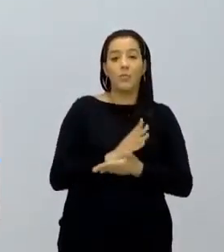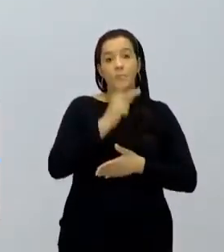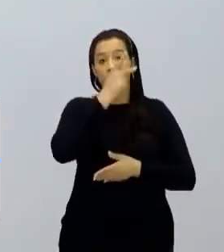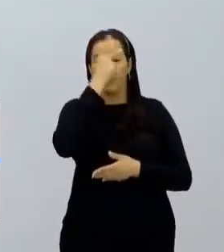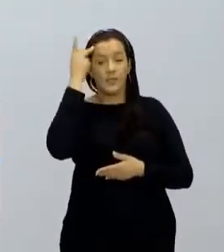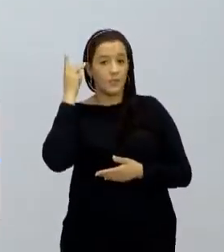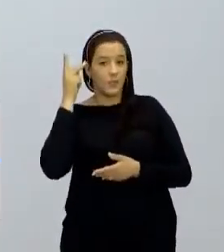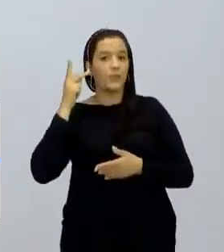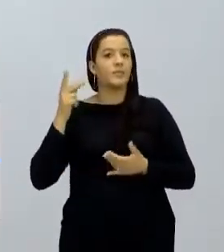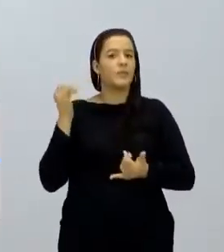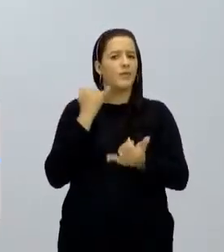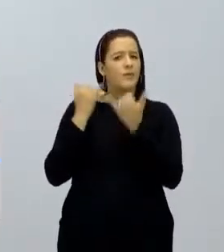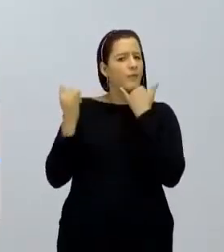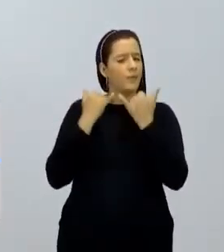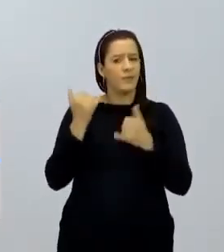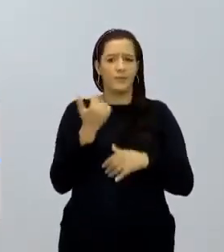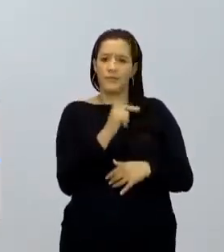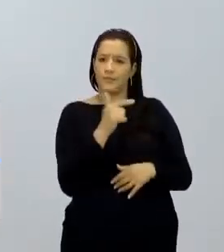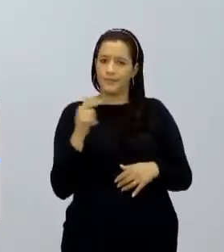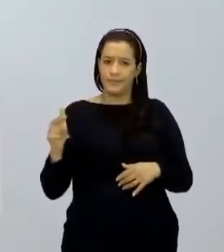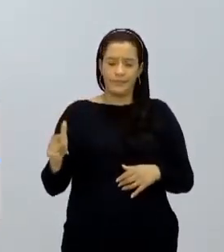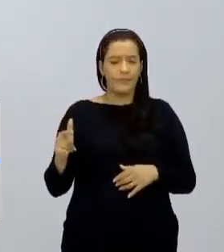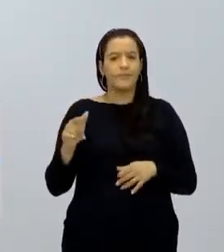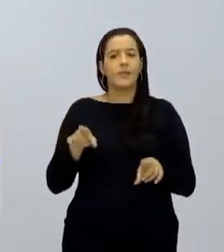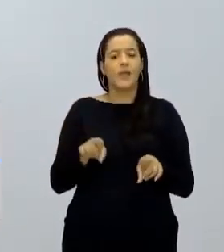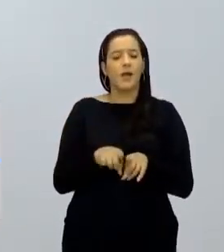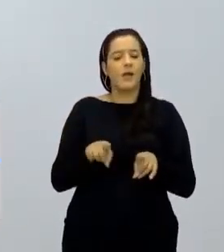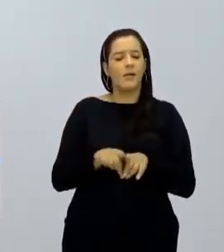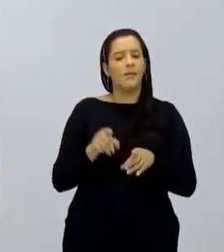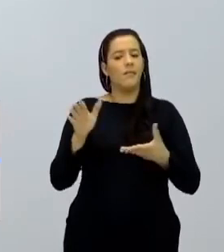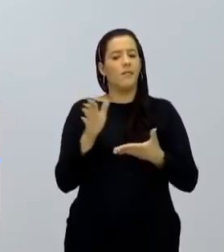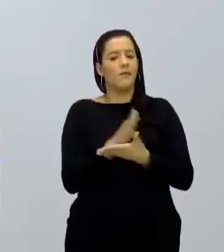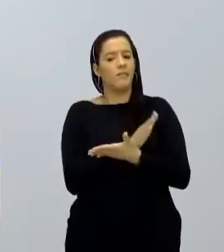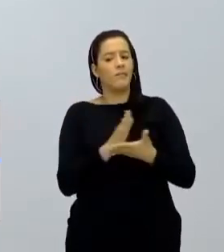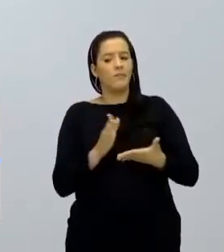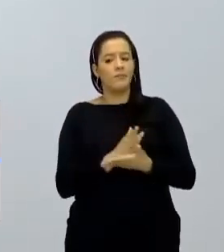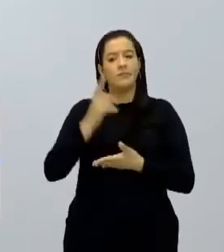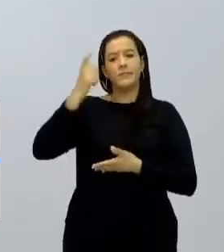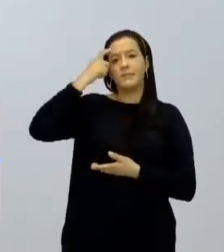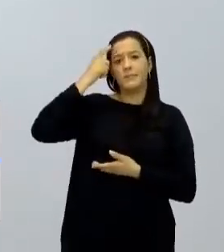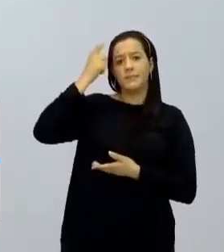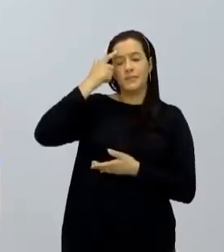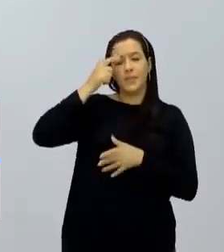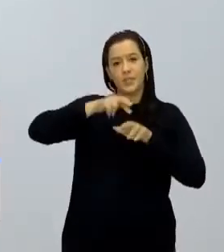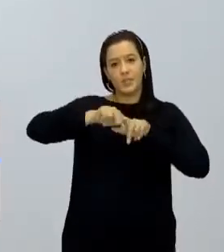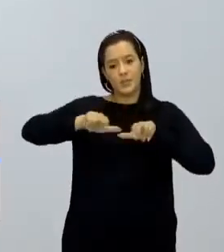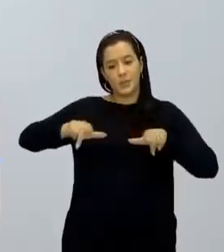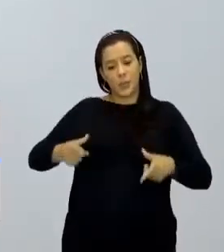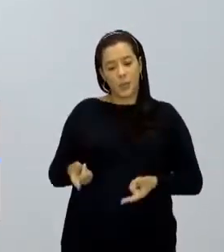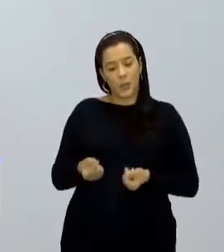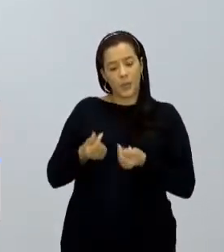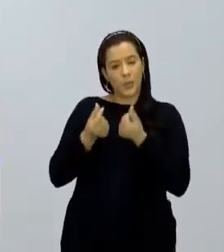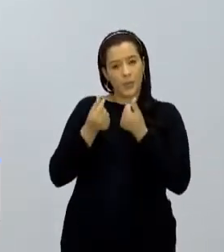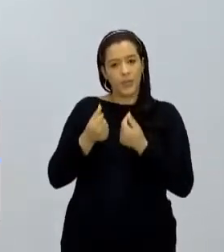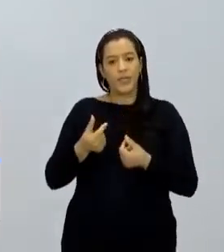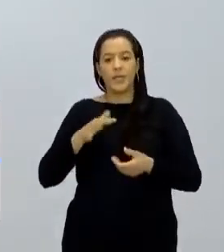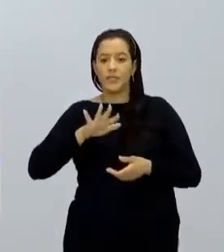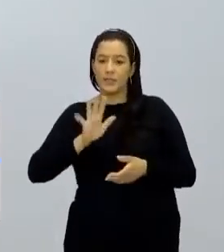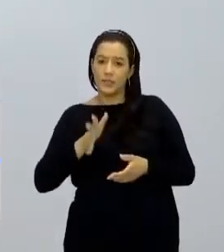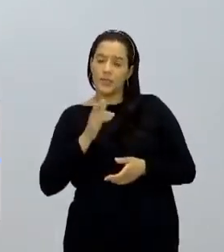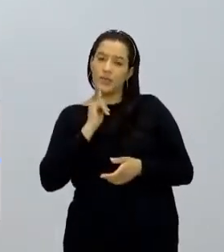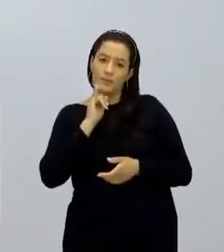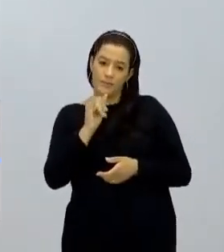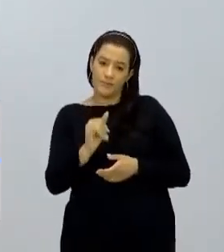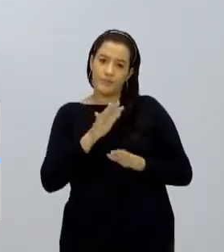muito desinformadas, ou até por questões ideológicas, ou até por questões financeiras, né? Eu já contei para